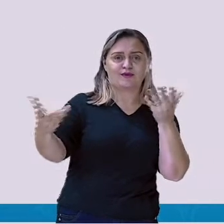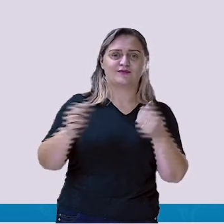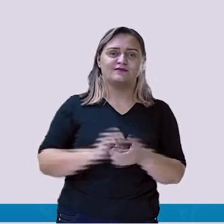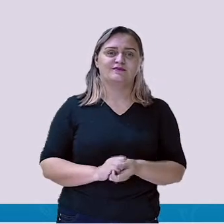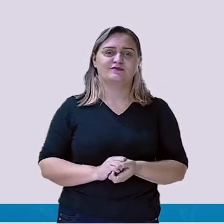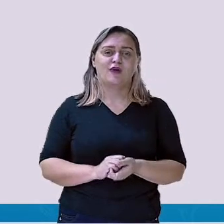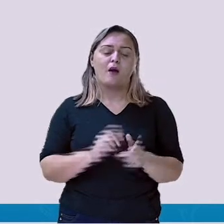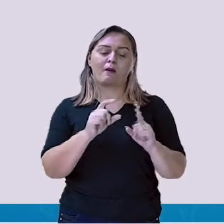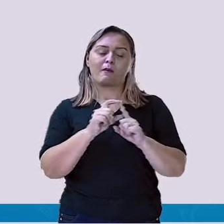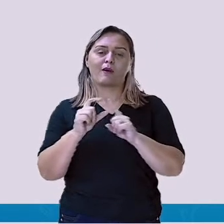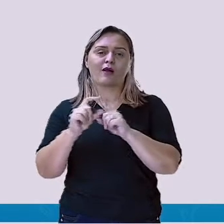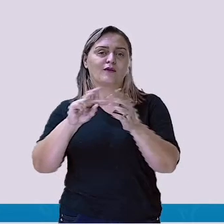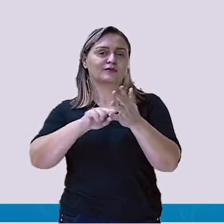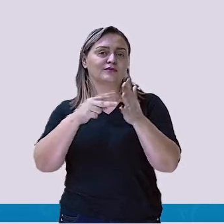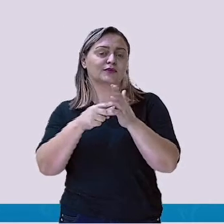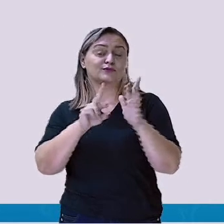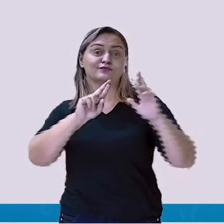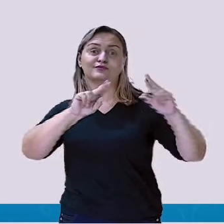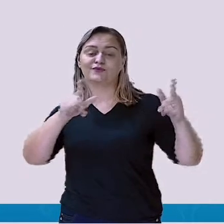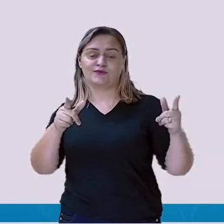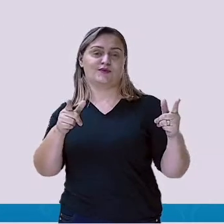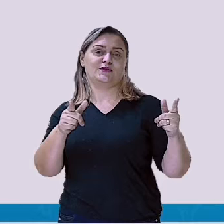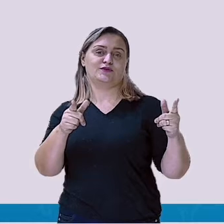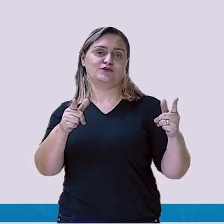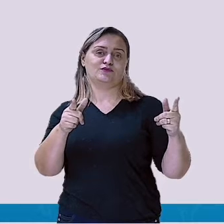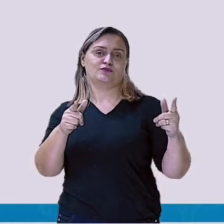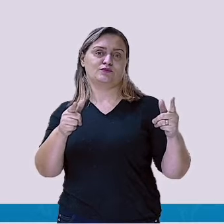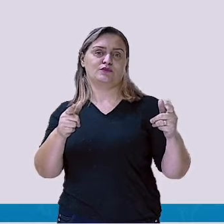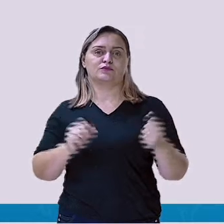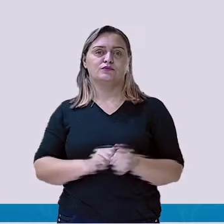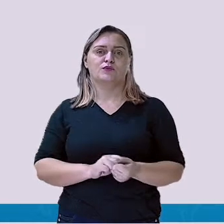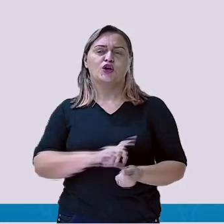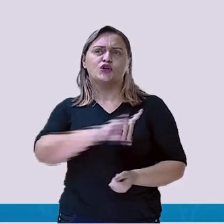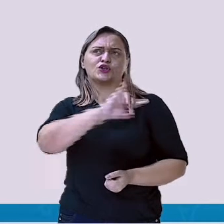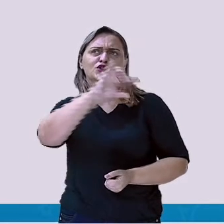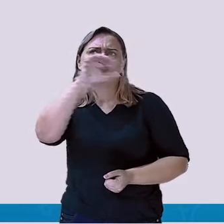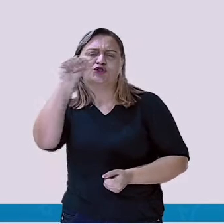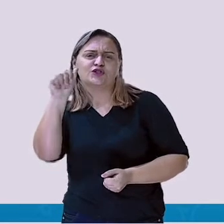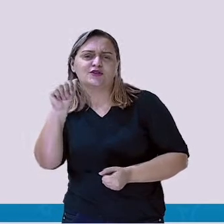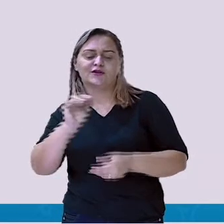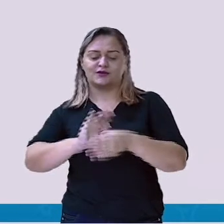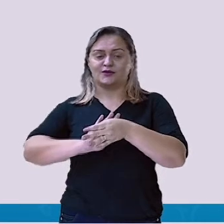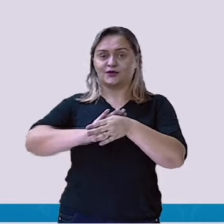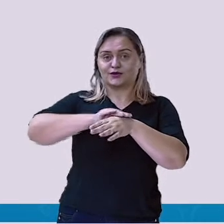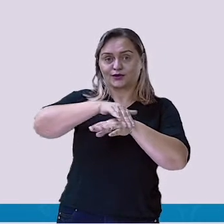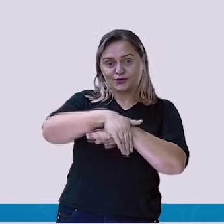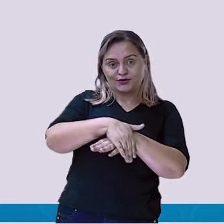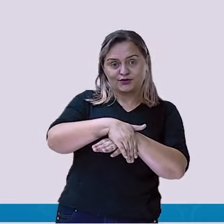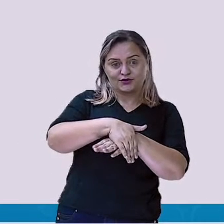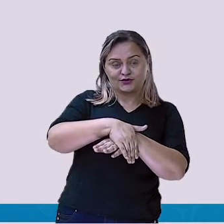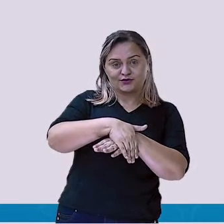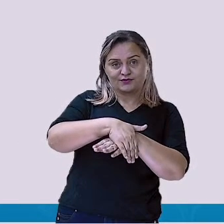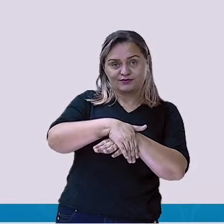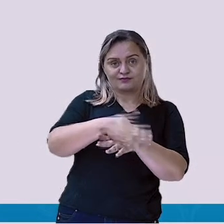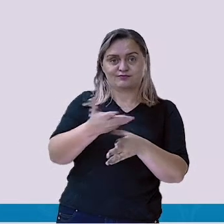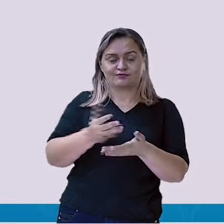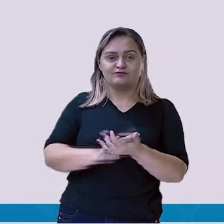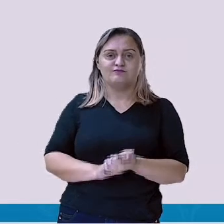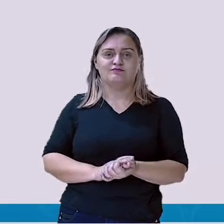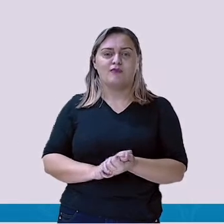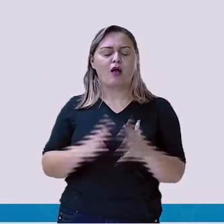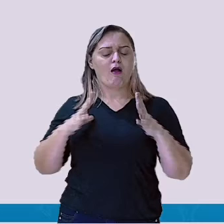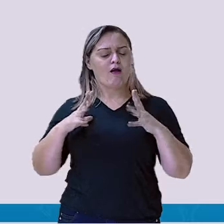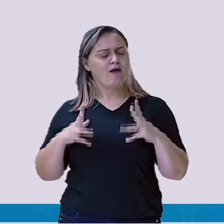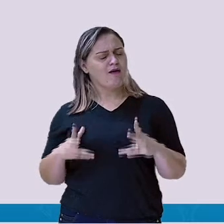Muito, pouco. Limpo, sujo. Descer, subir. Então, nós